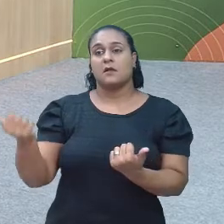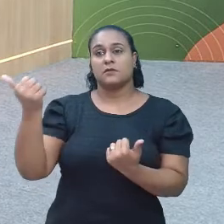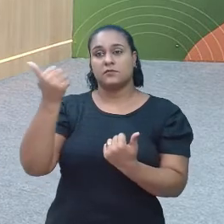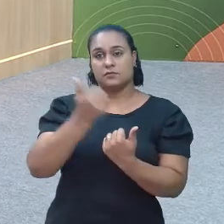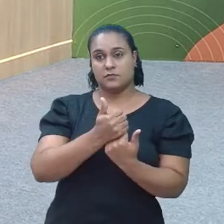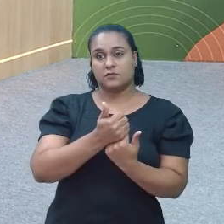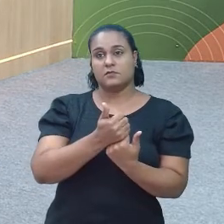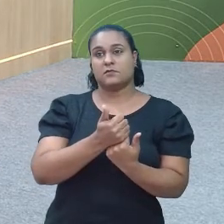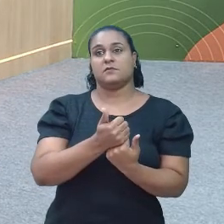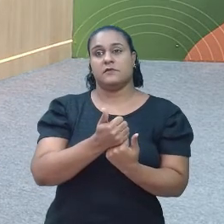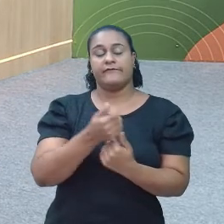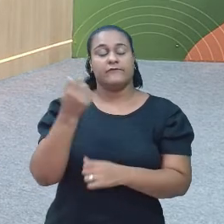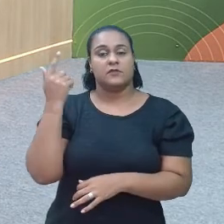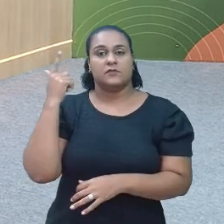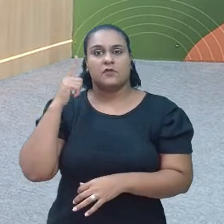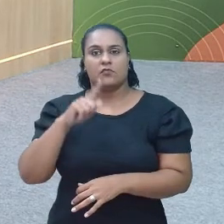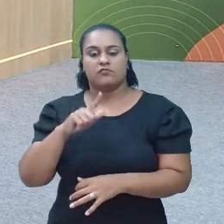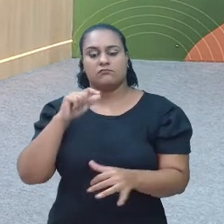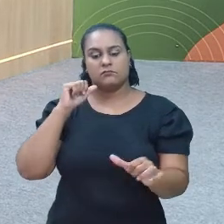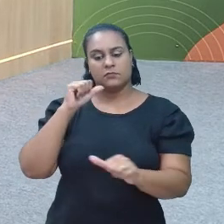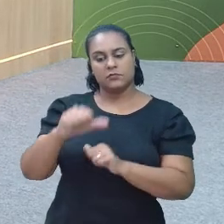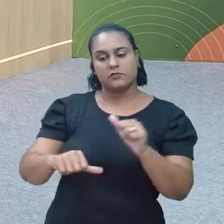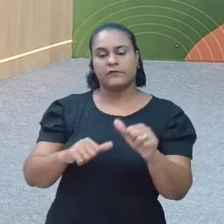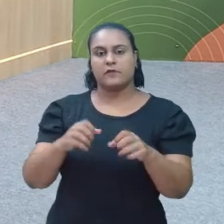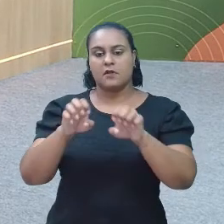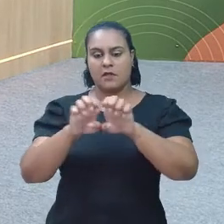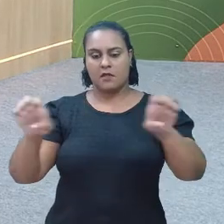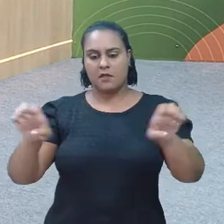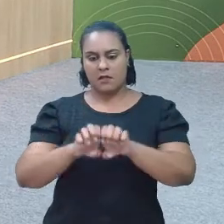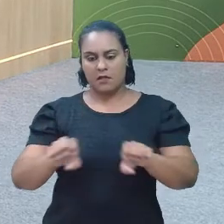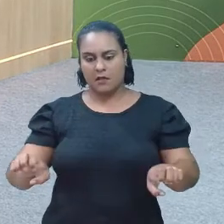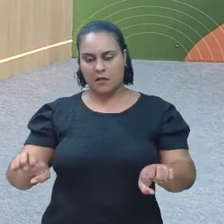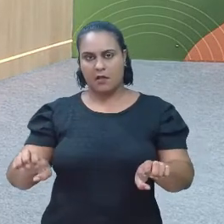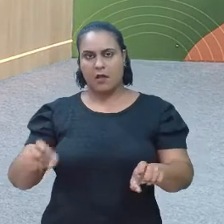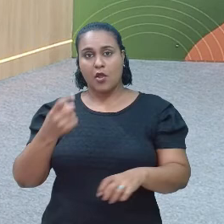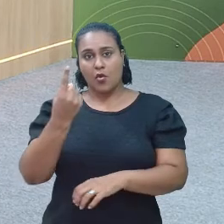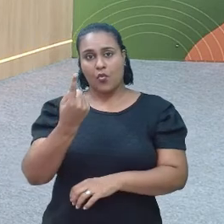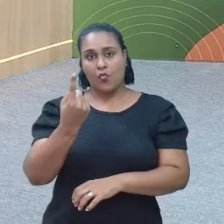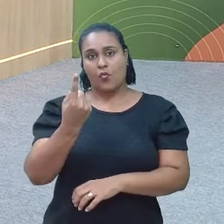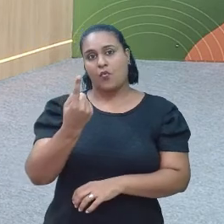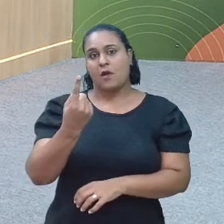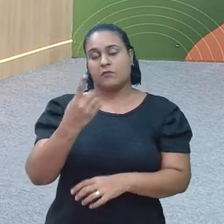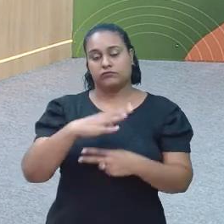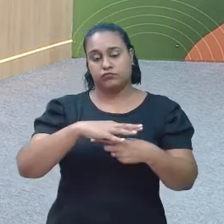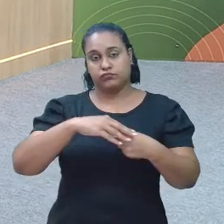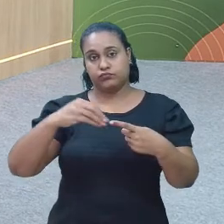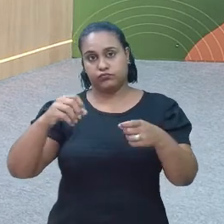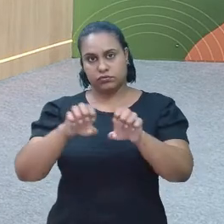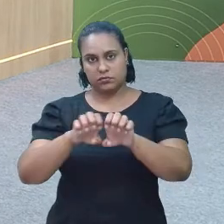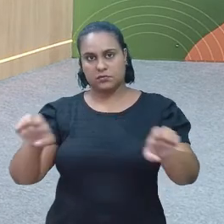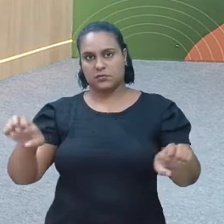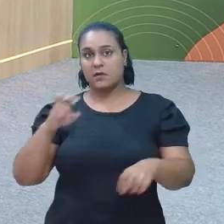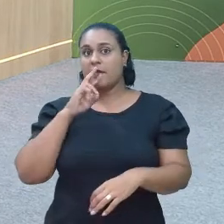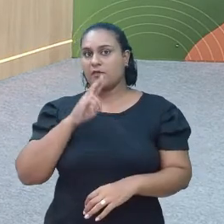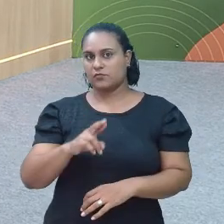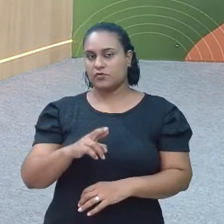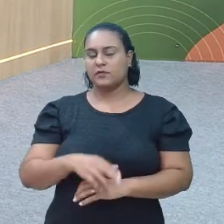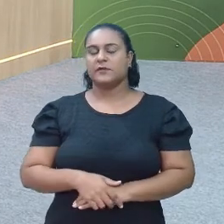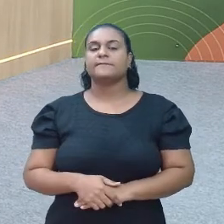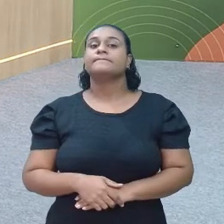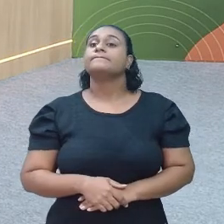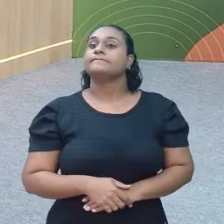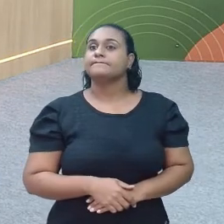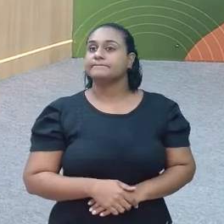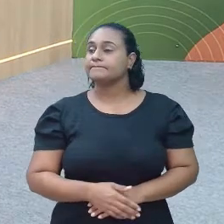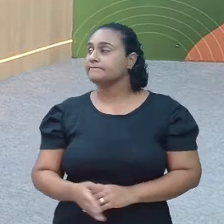substituição você consiga transformar duas equações em uma só e resolver cada uma de uma vez, tá certo? Então, esse problema